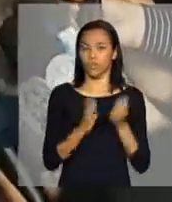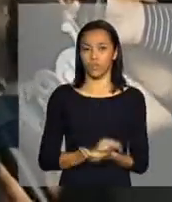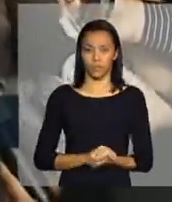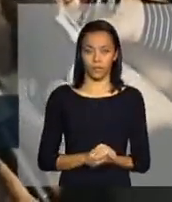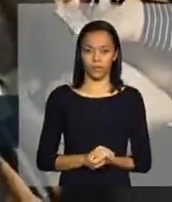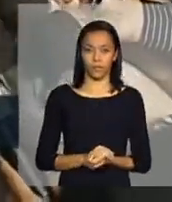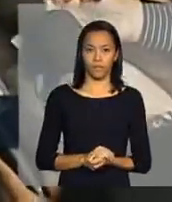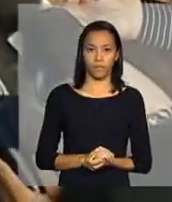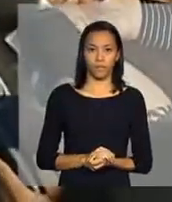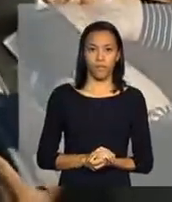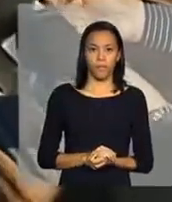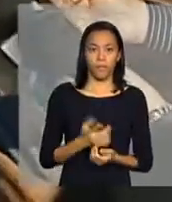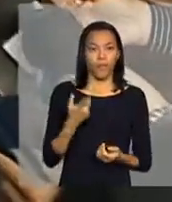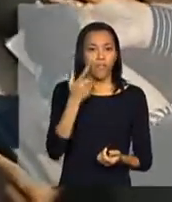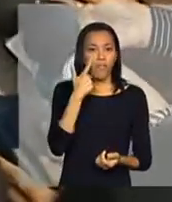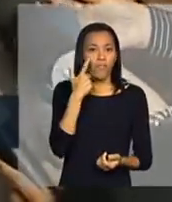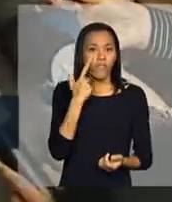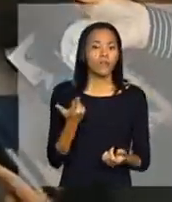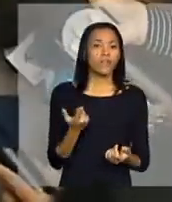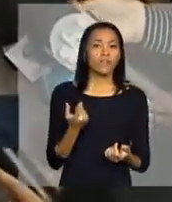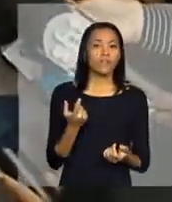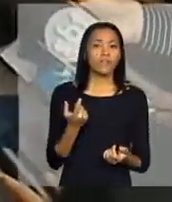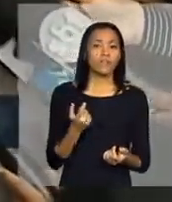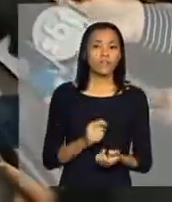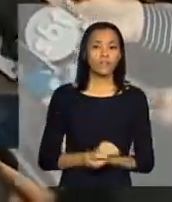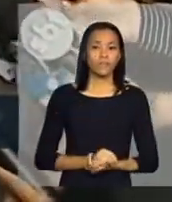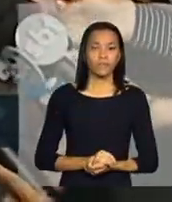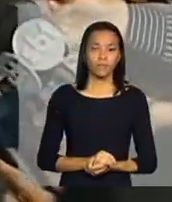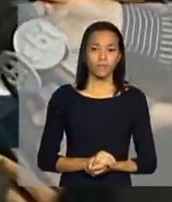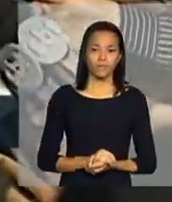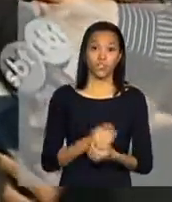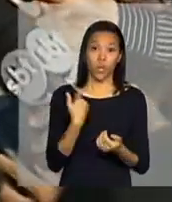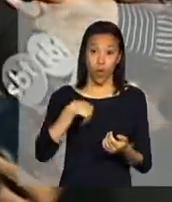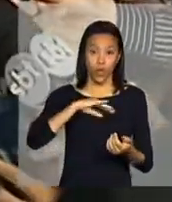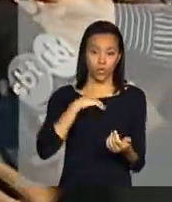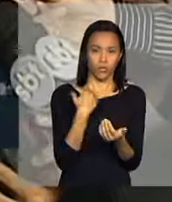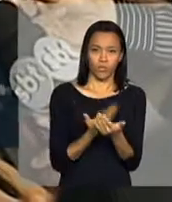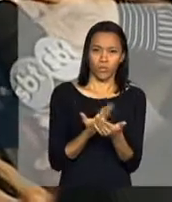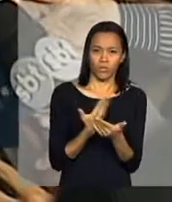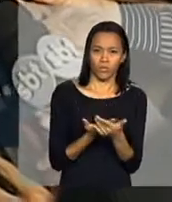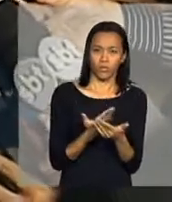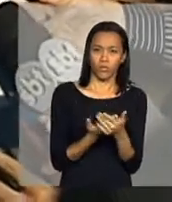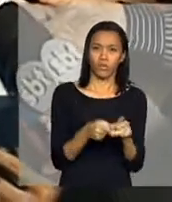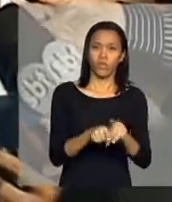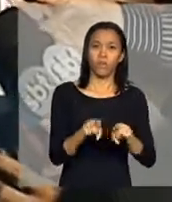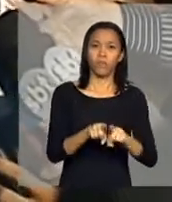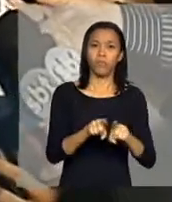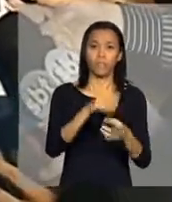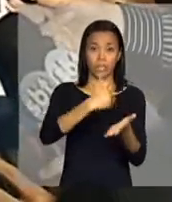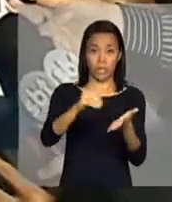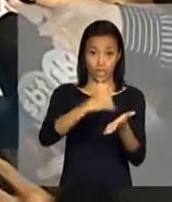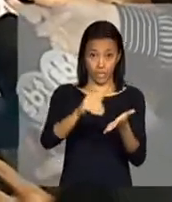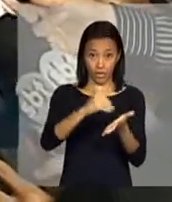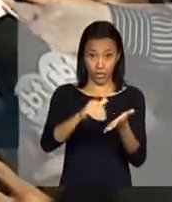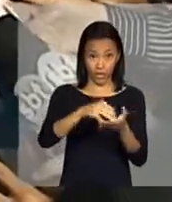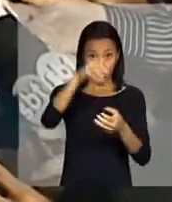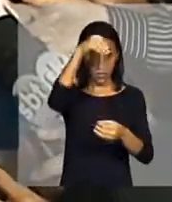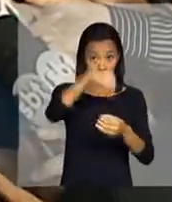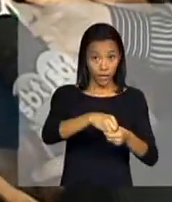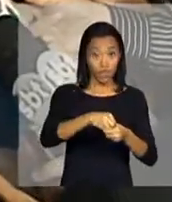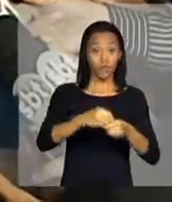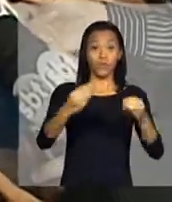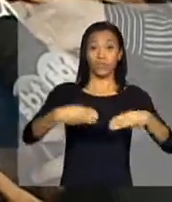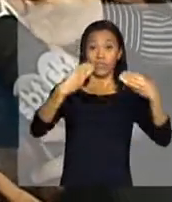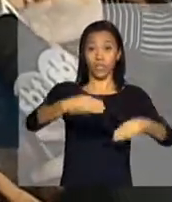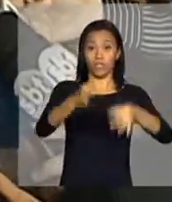vai ajudar a PEC que estabelece... Estudadas através da Secretaria de Assuntos Legislativos e da Justiça em conjunto